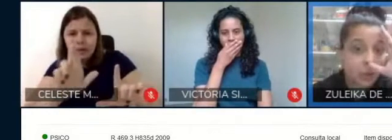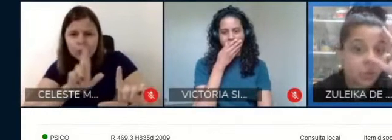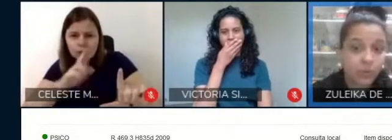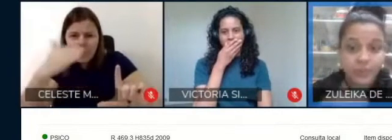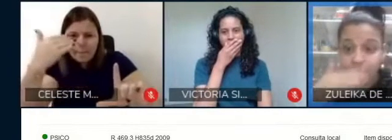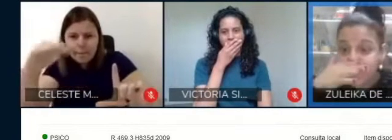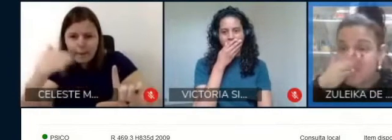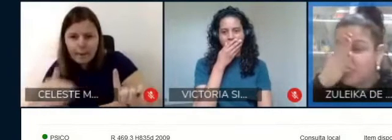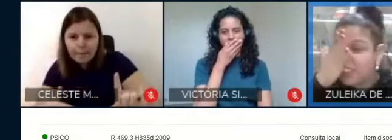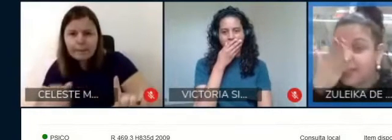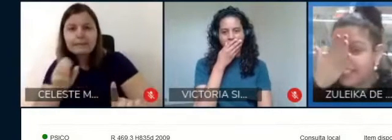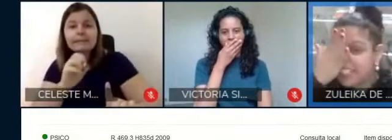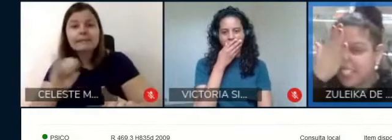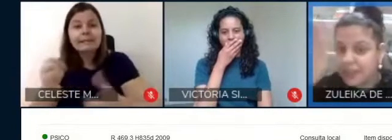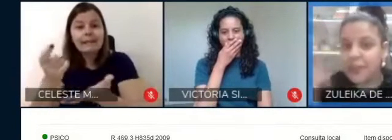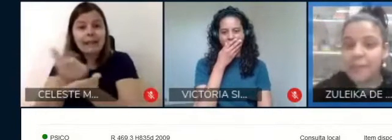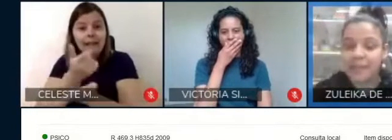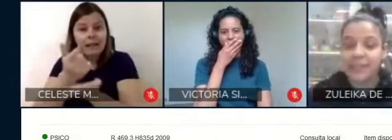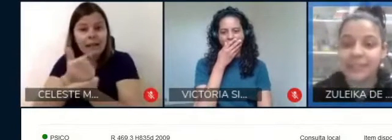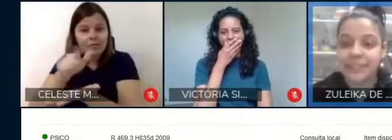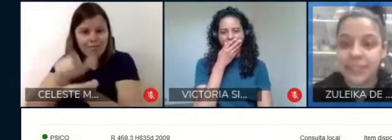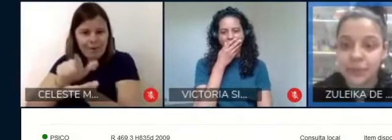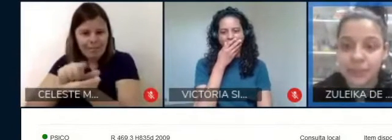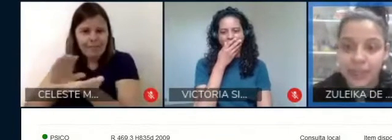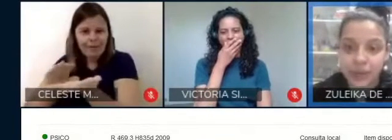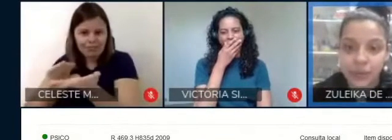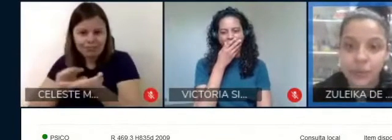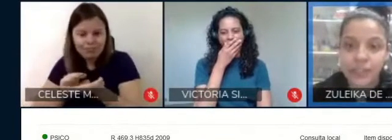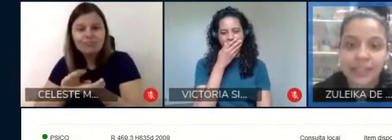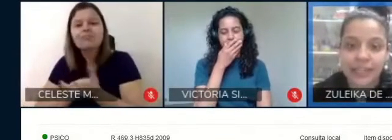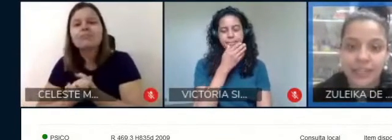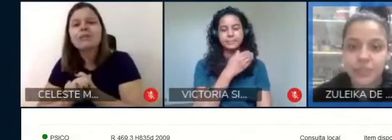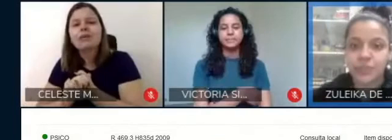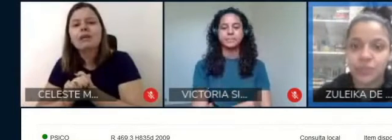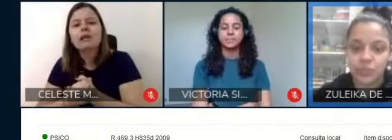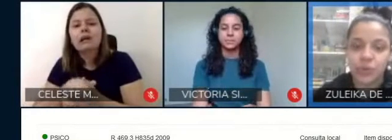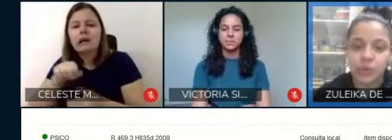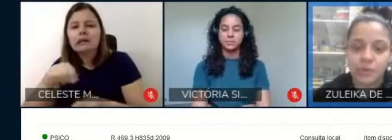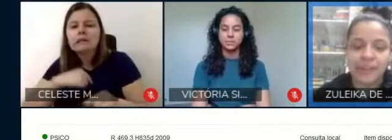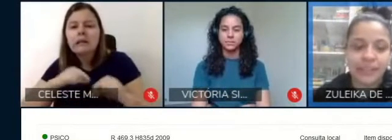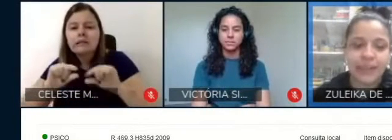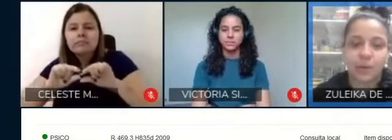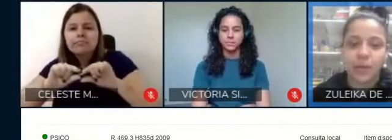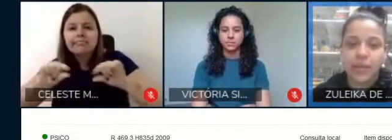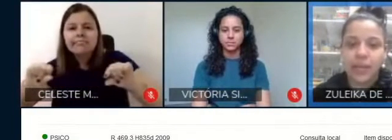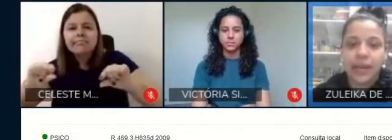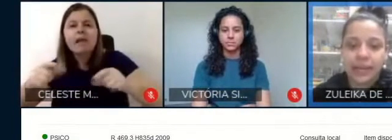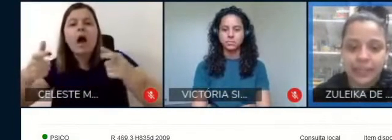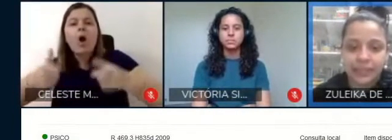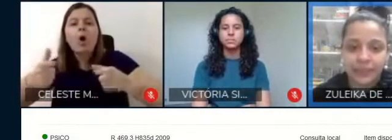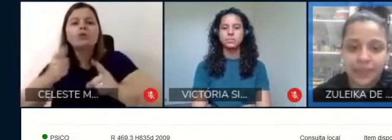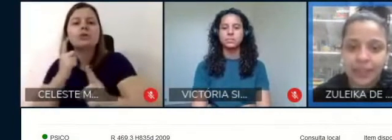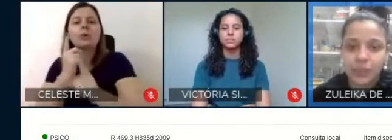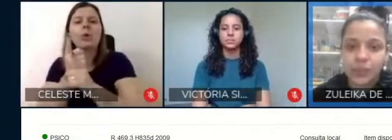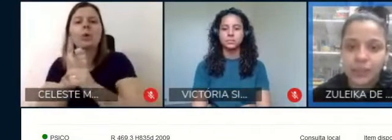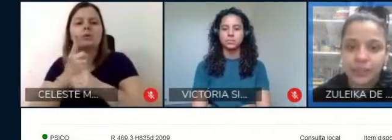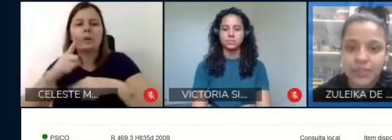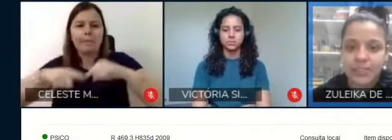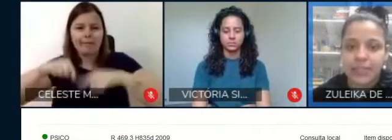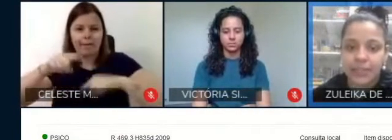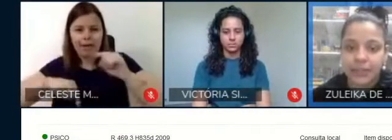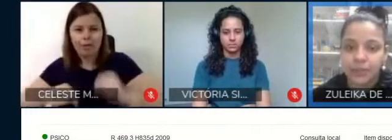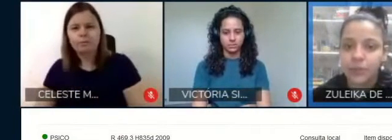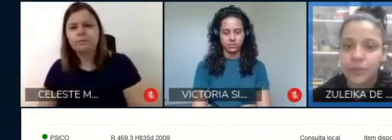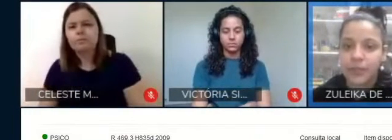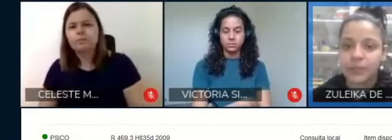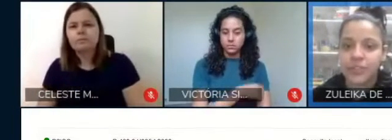tenho deixa eu coçar meu nariz. Eu tenho o endereço do material. Aqui, no